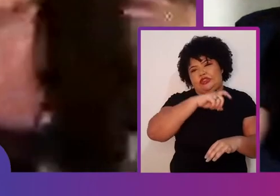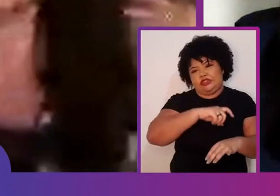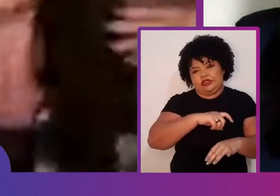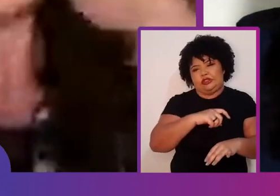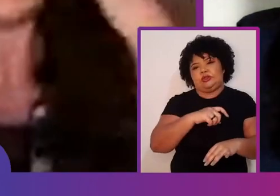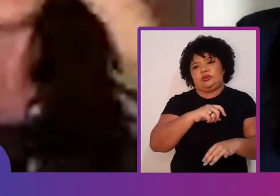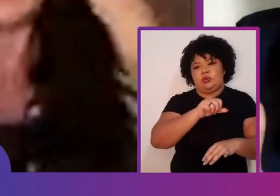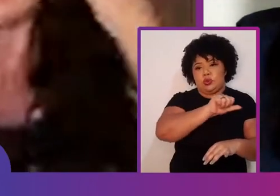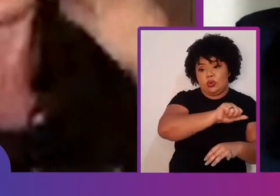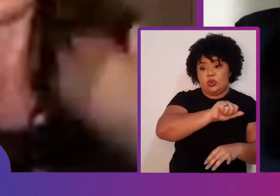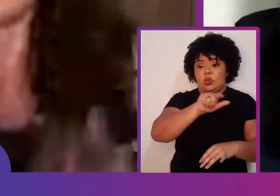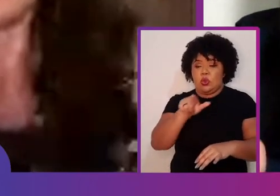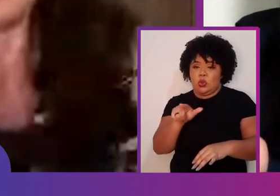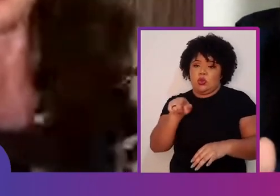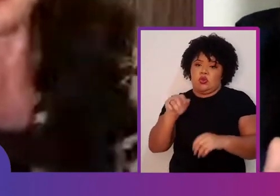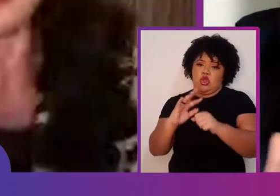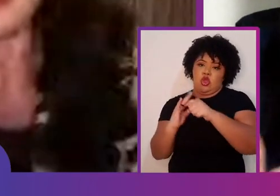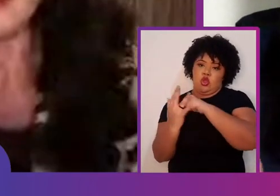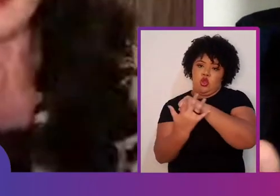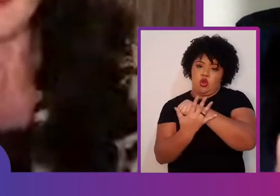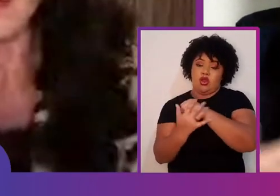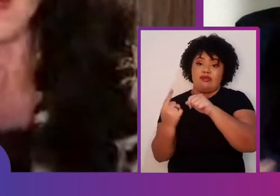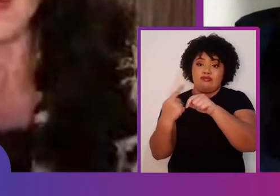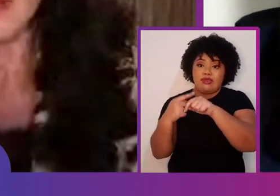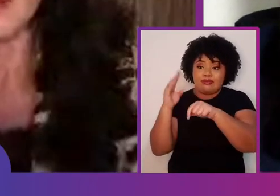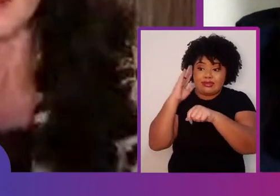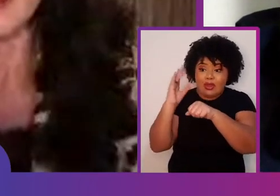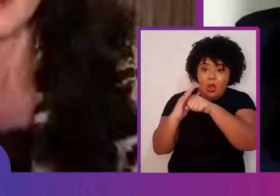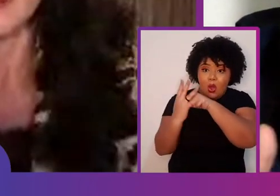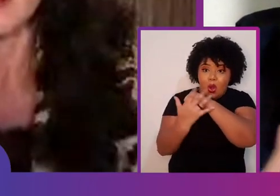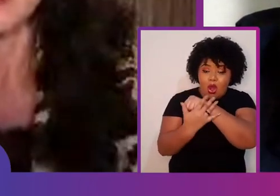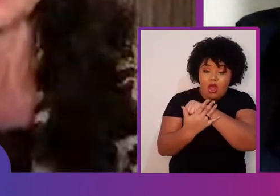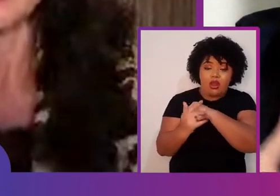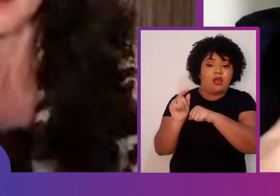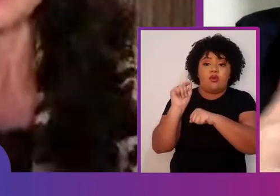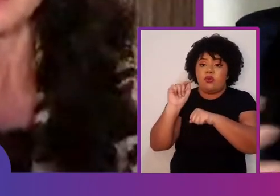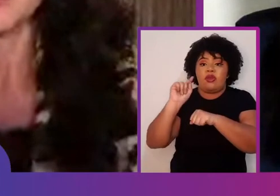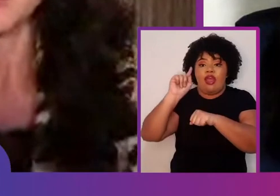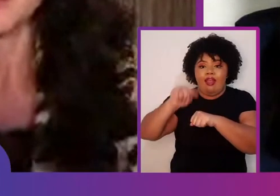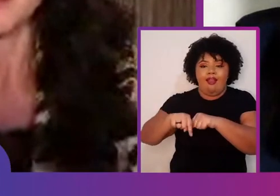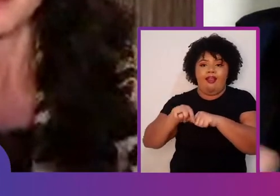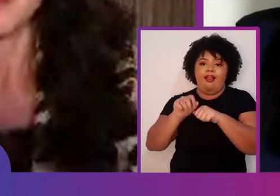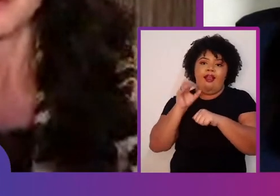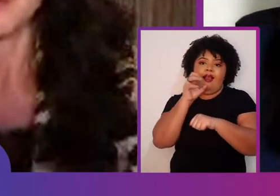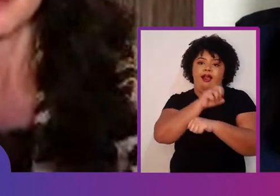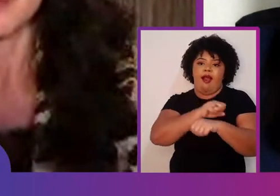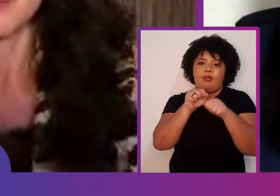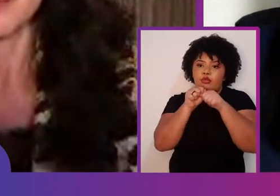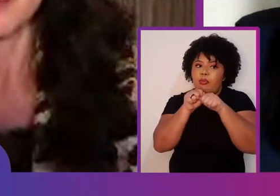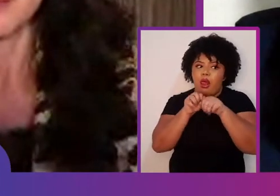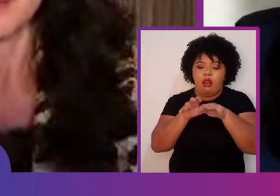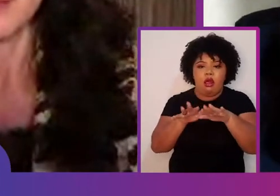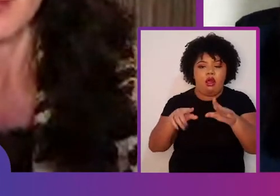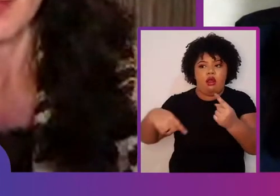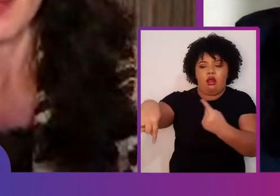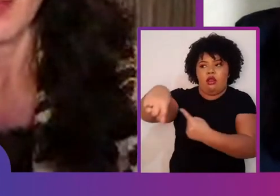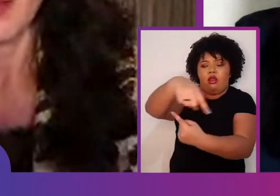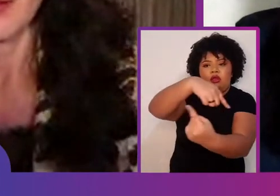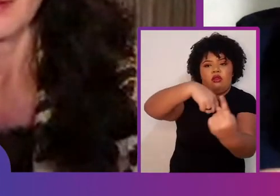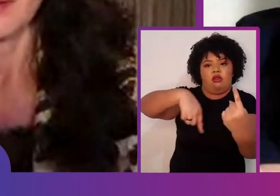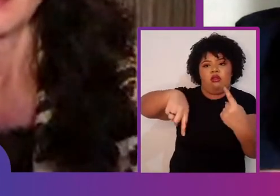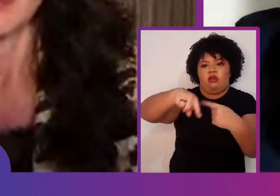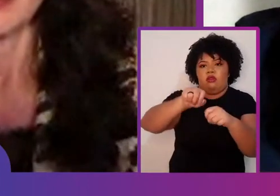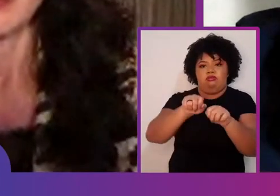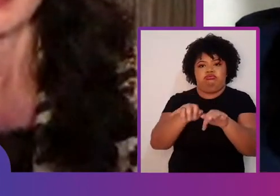coronavírus, que a grande característica desse coronavírus é a capacidade dele de se propagar. Ele é um azogue,